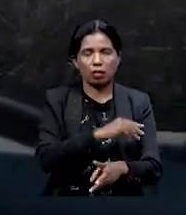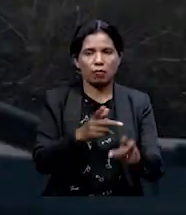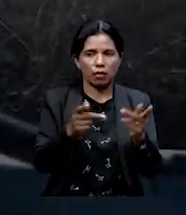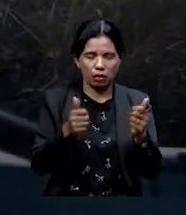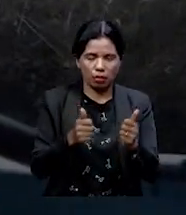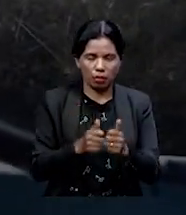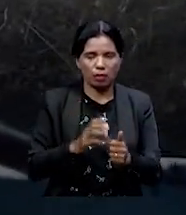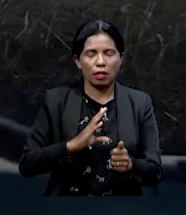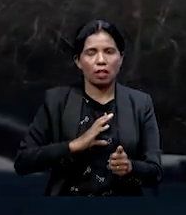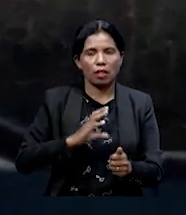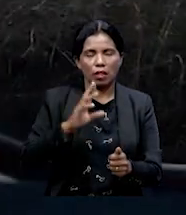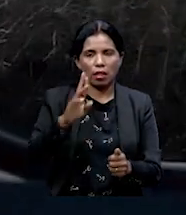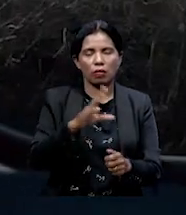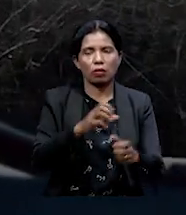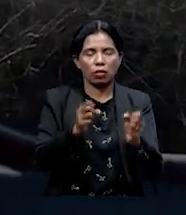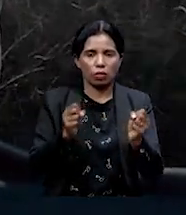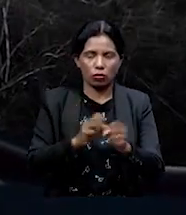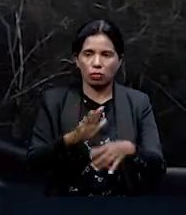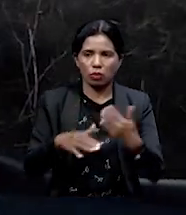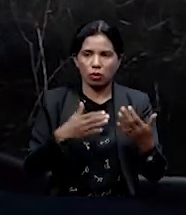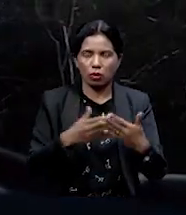Cailaco, no nia suku sira, nebe ho